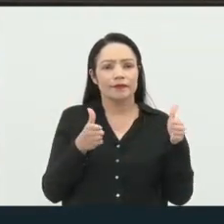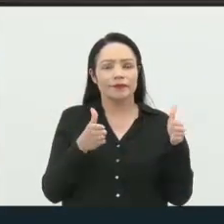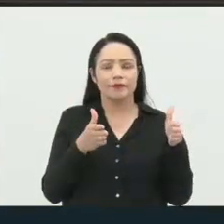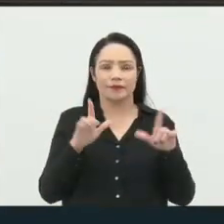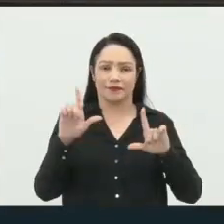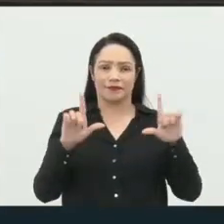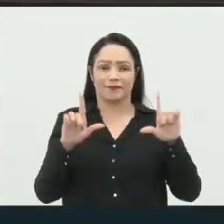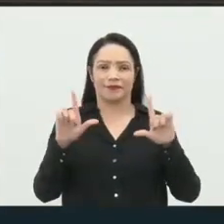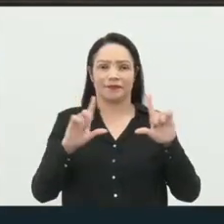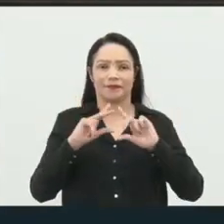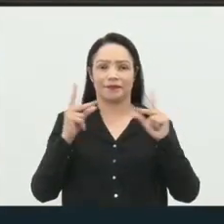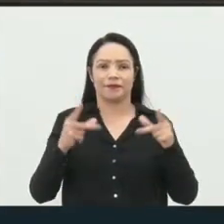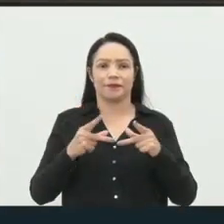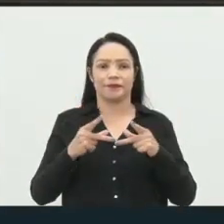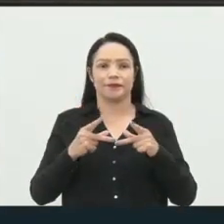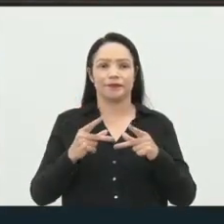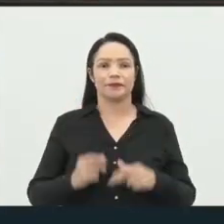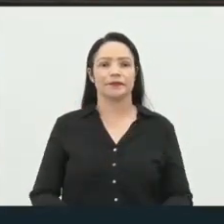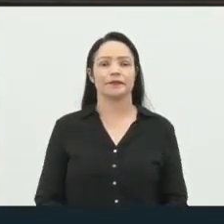Câmara